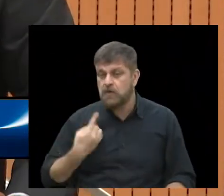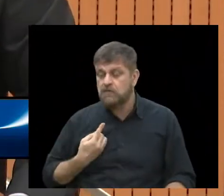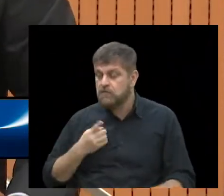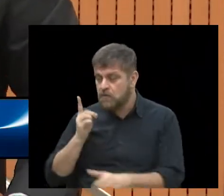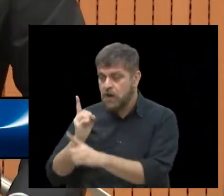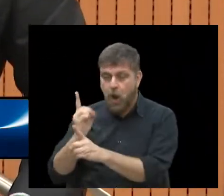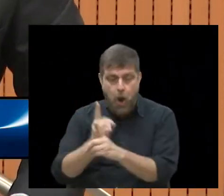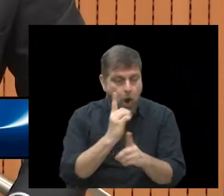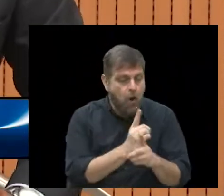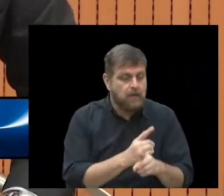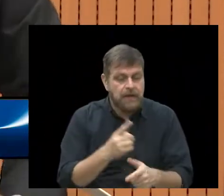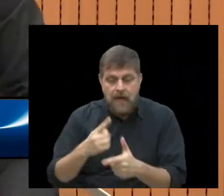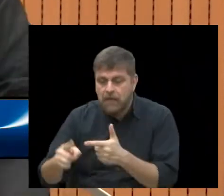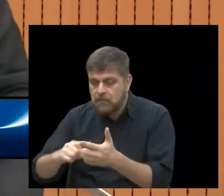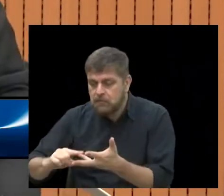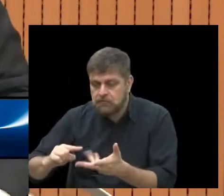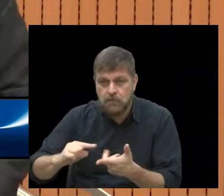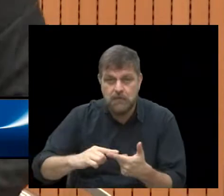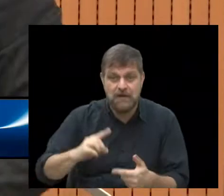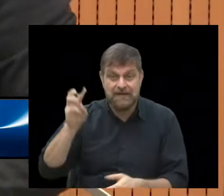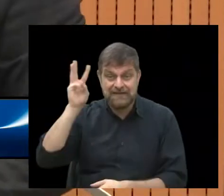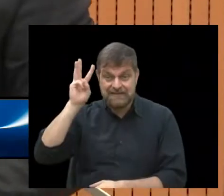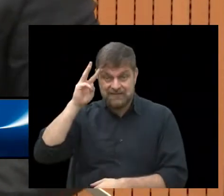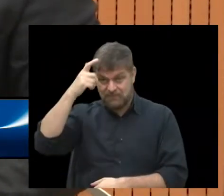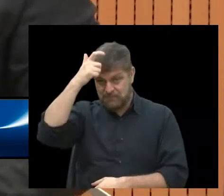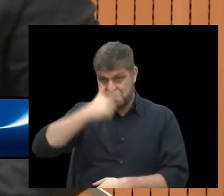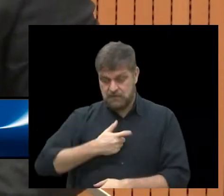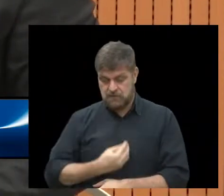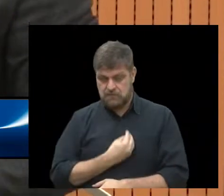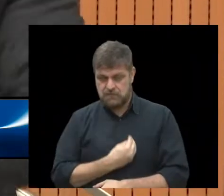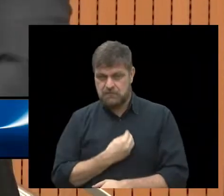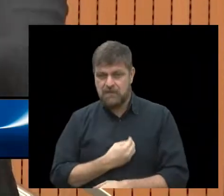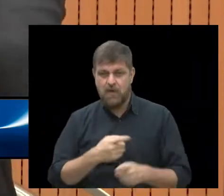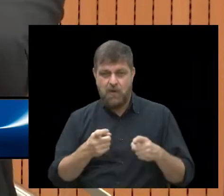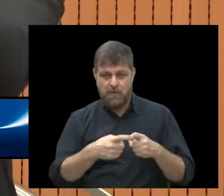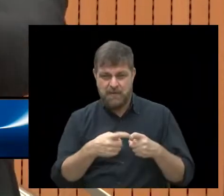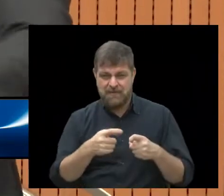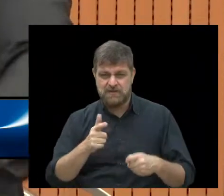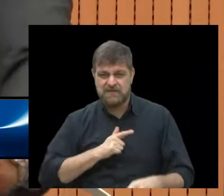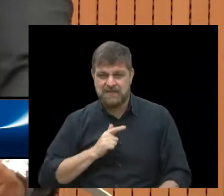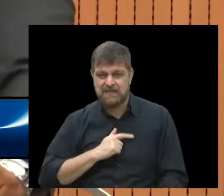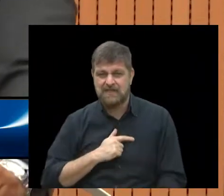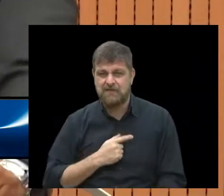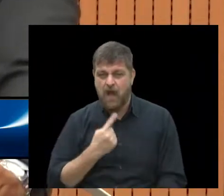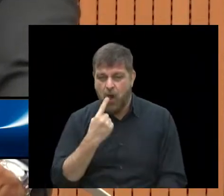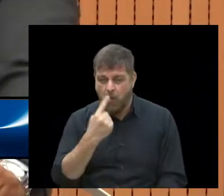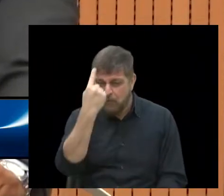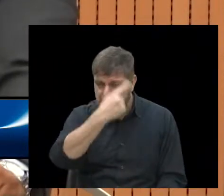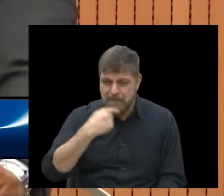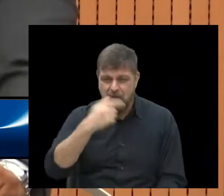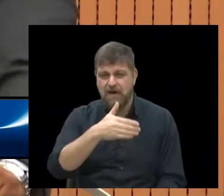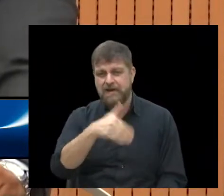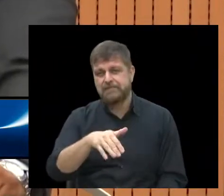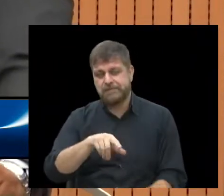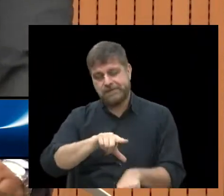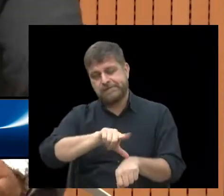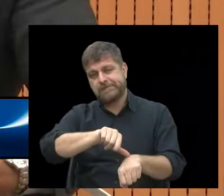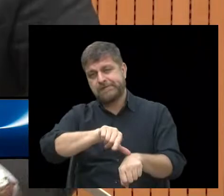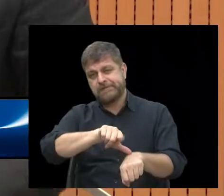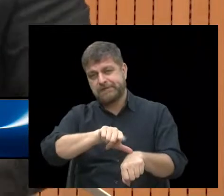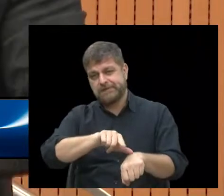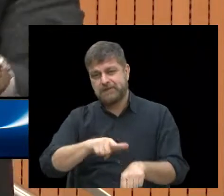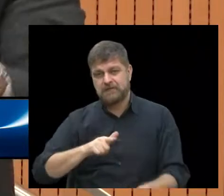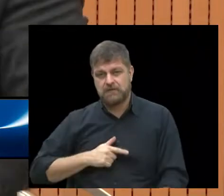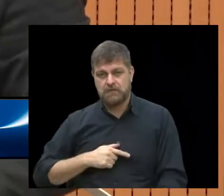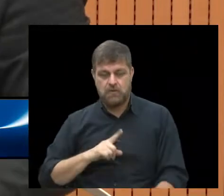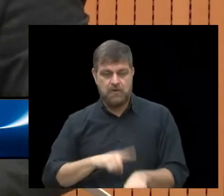localizar isso. No dia que eu tive na terça-feira, uma médica estava com atraso de 1h30, vereador Edson Ribeiro. Deu o horário